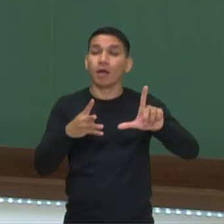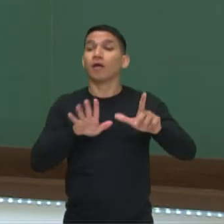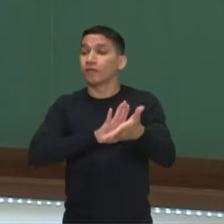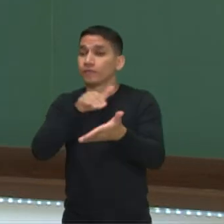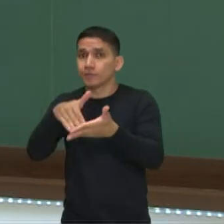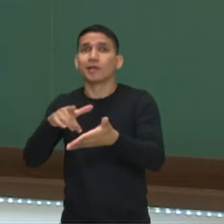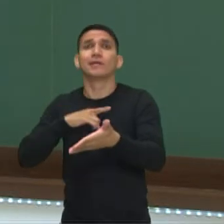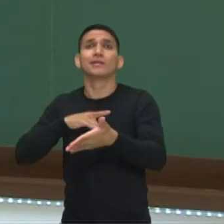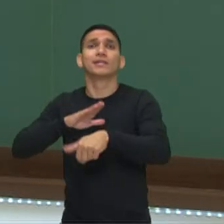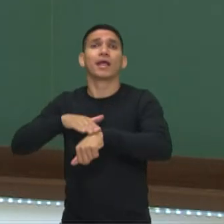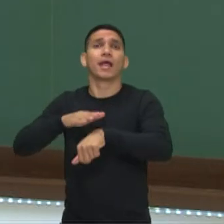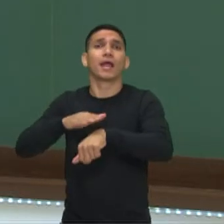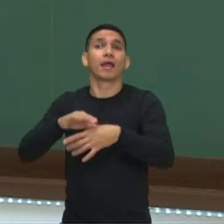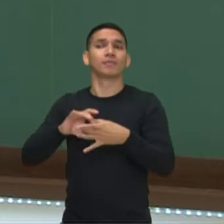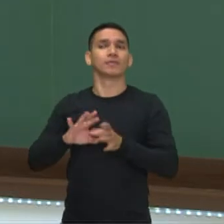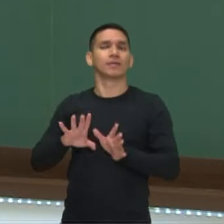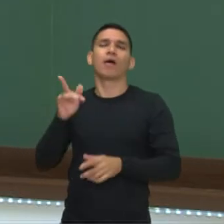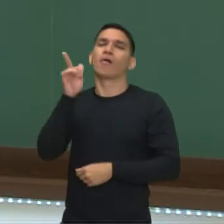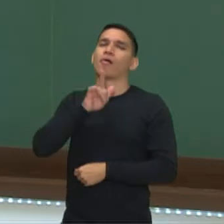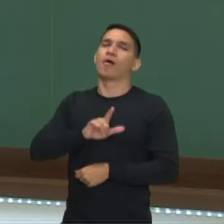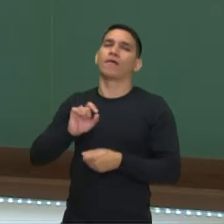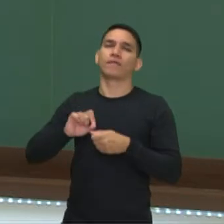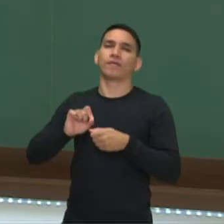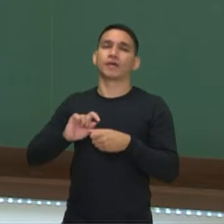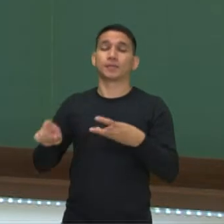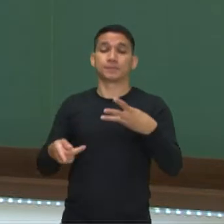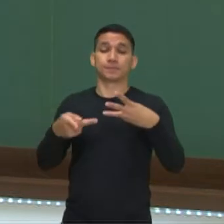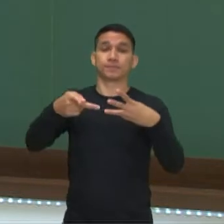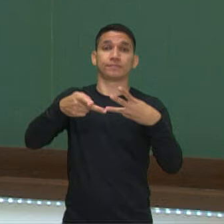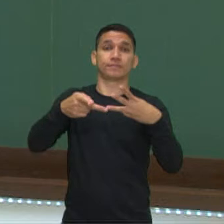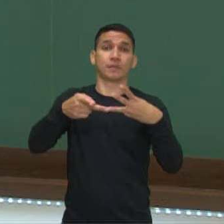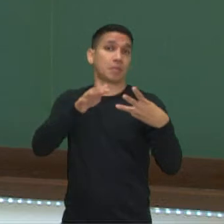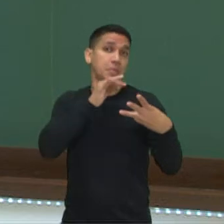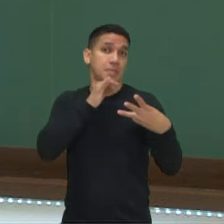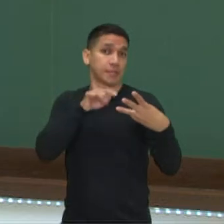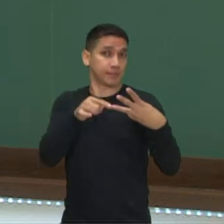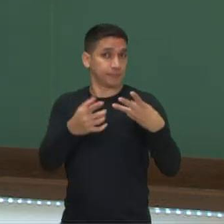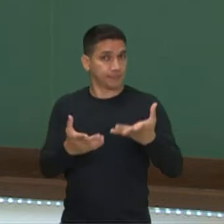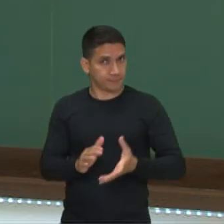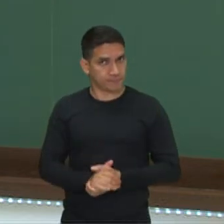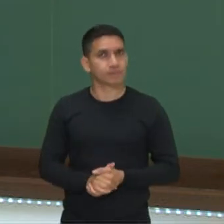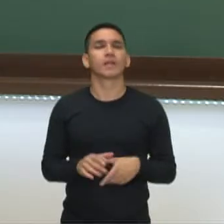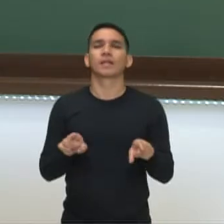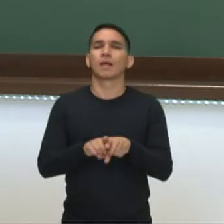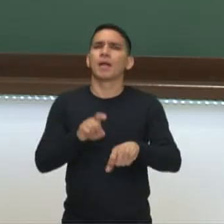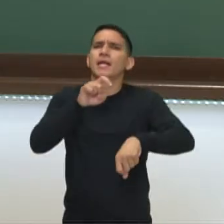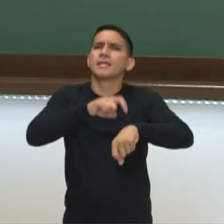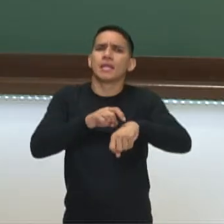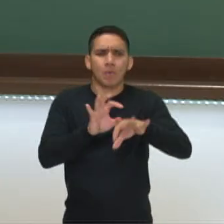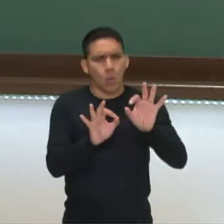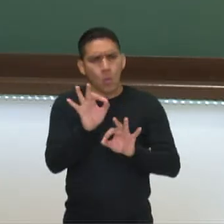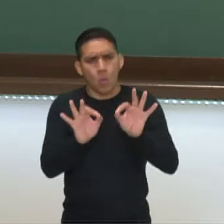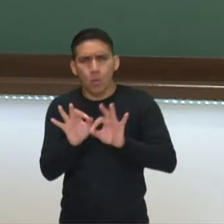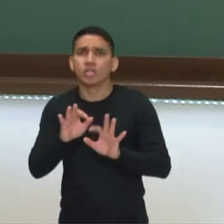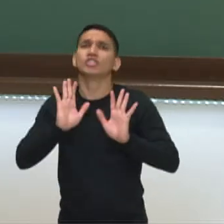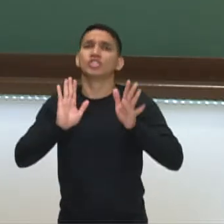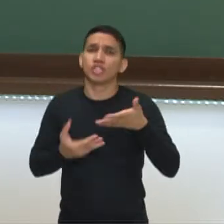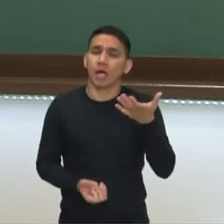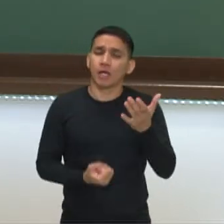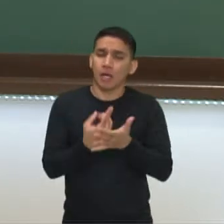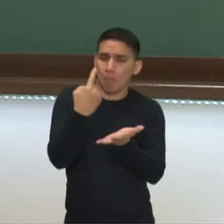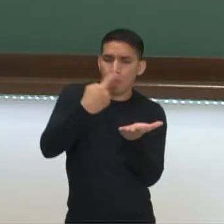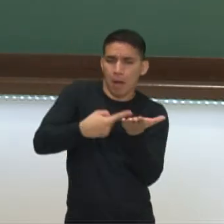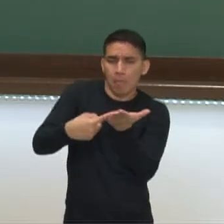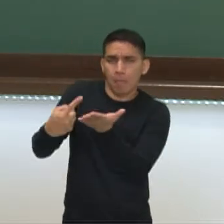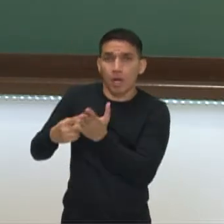né, para atender aí as tarefas de pouca prioridade, por exemplo. E organizar o tempo, né? Agora que nós temos planificado todas